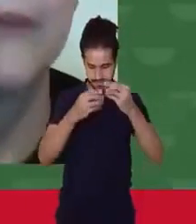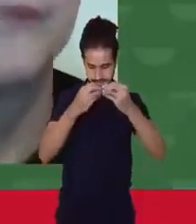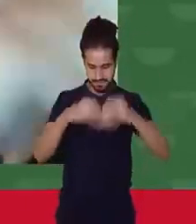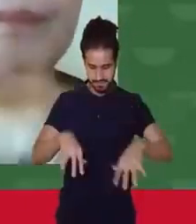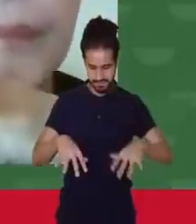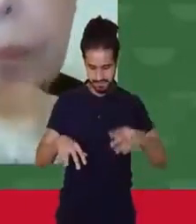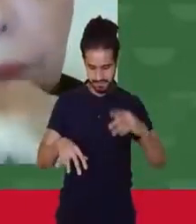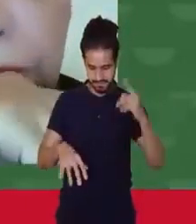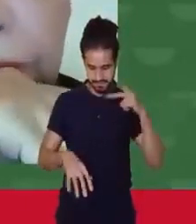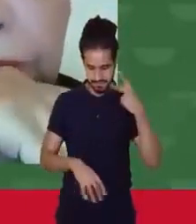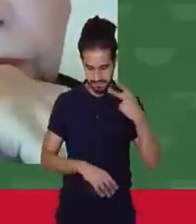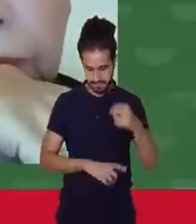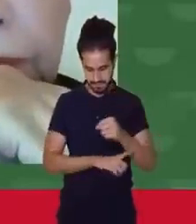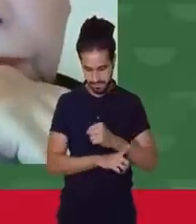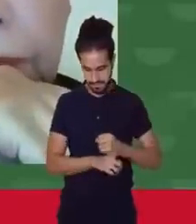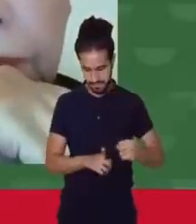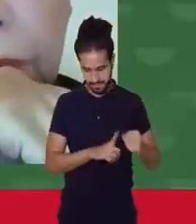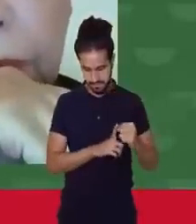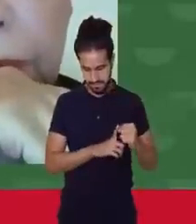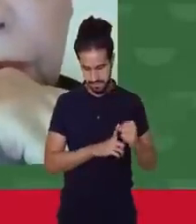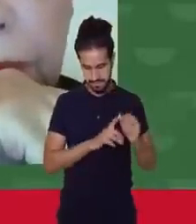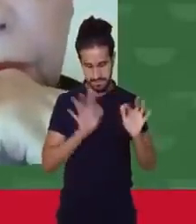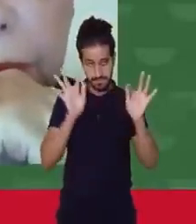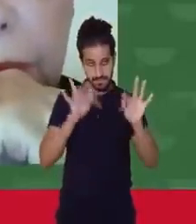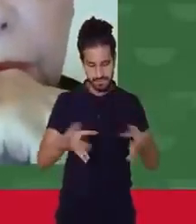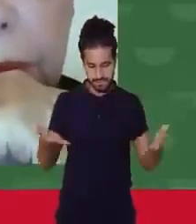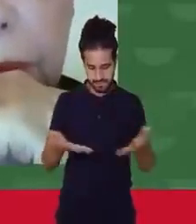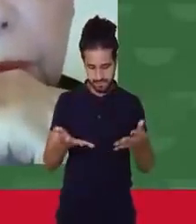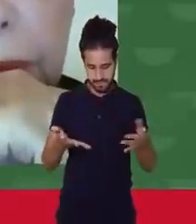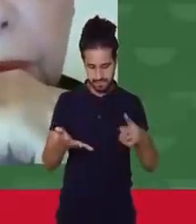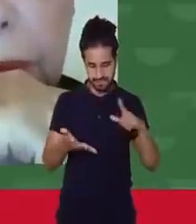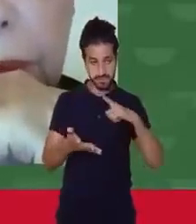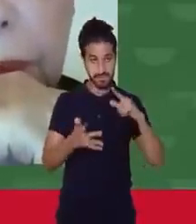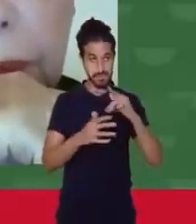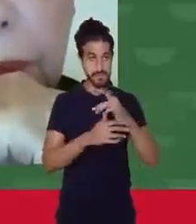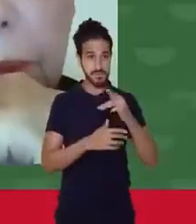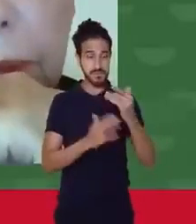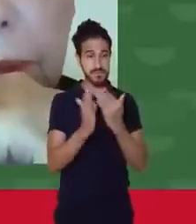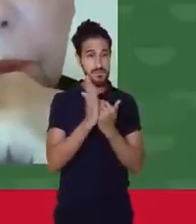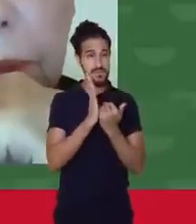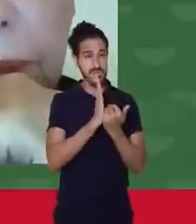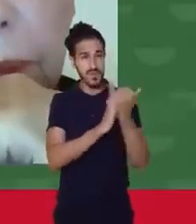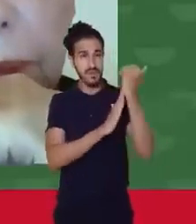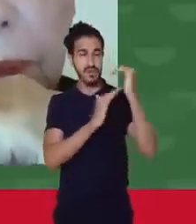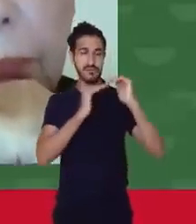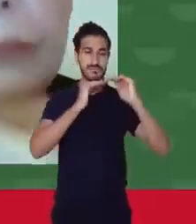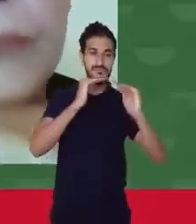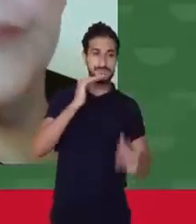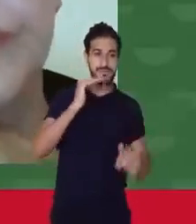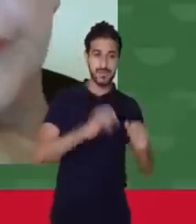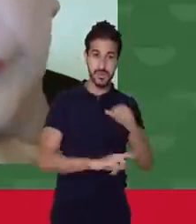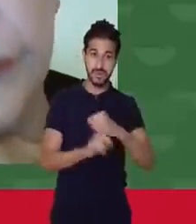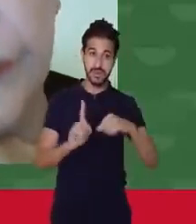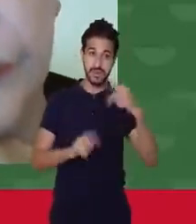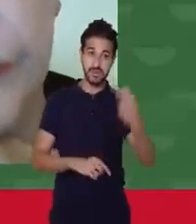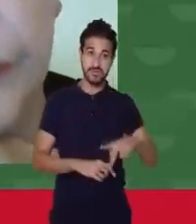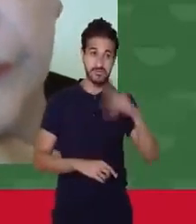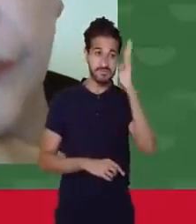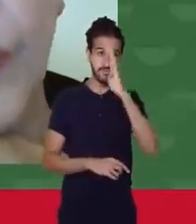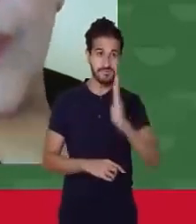desastre de políticas sociais que chegam nessa conclusão de termos pessoas aumentando o fosso da desigualdade social no nosso país.